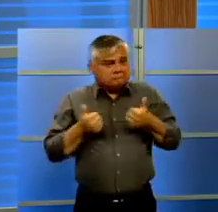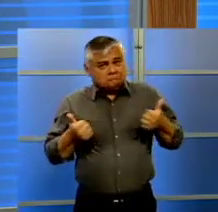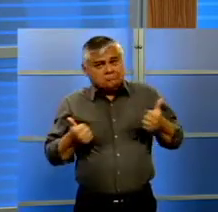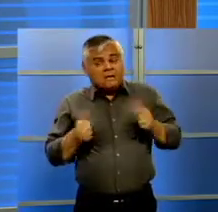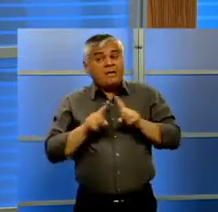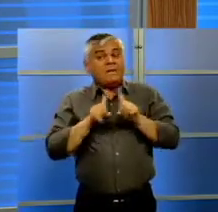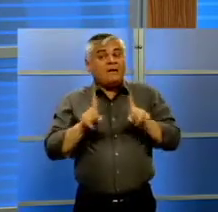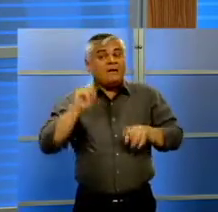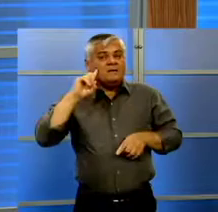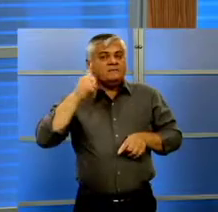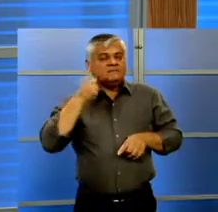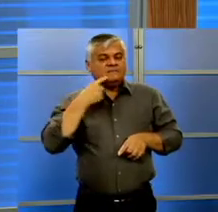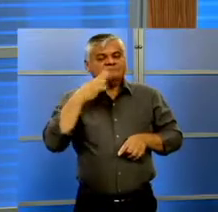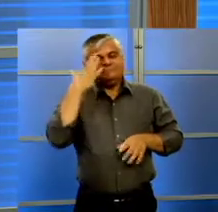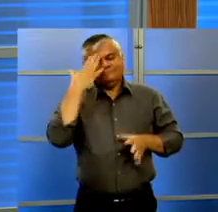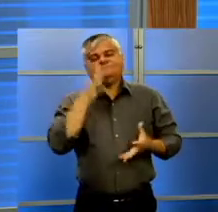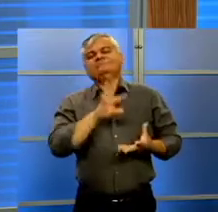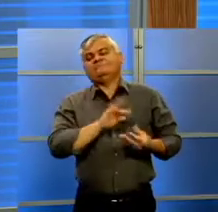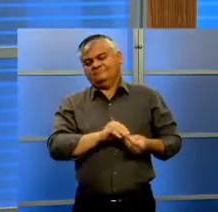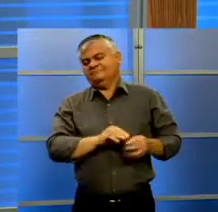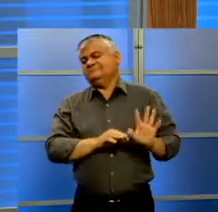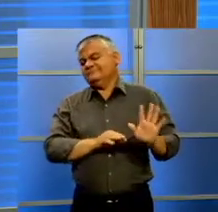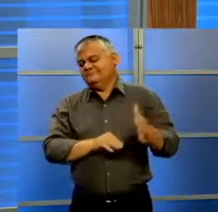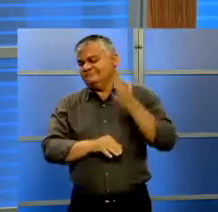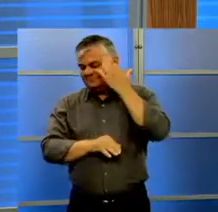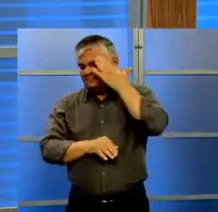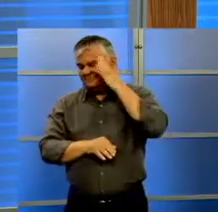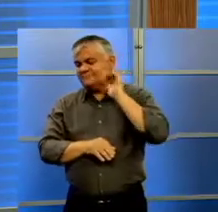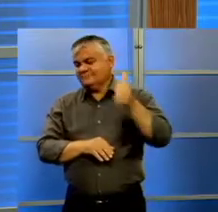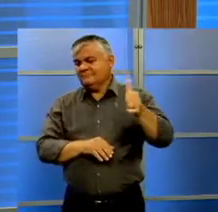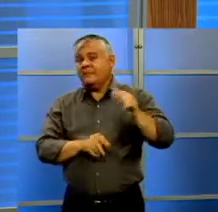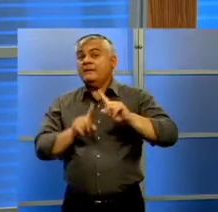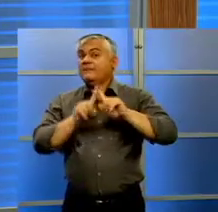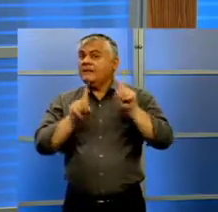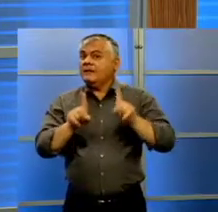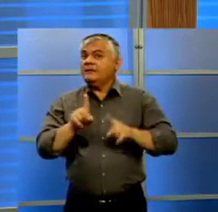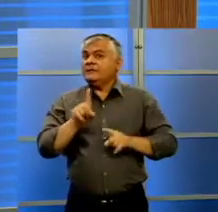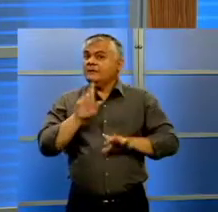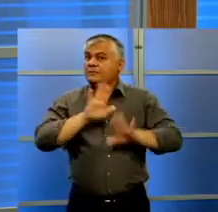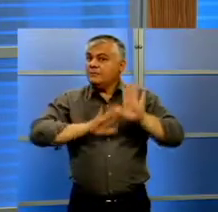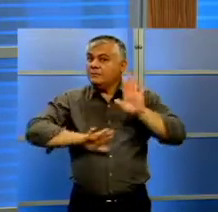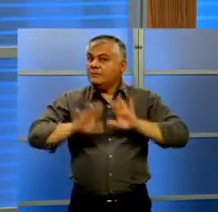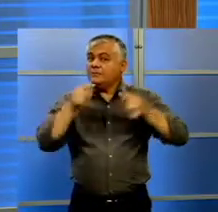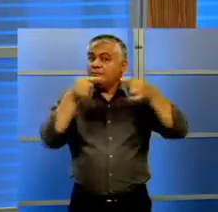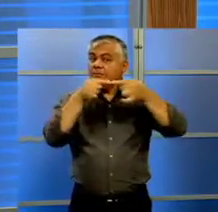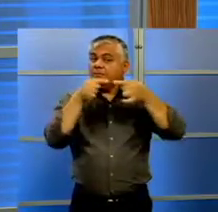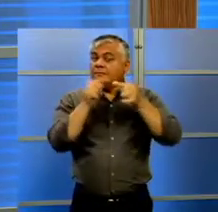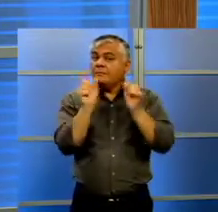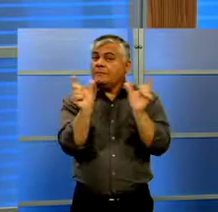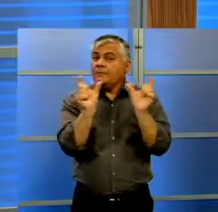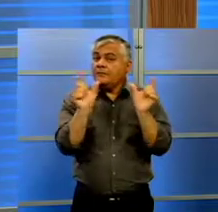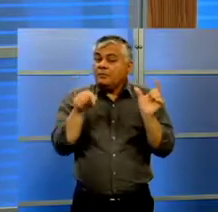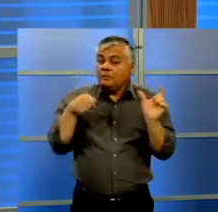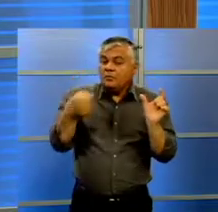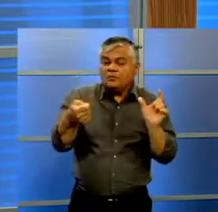que conhece a língua de sinais vai compreender o que você quis dizer. Mas tente sempre adequar os